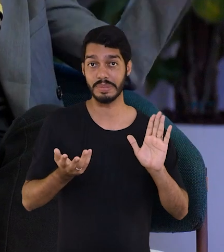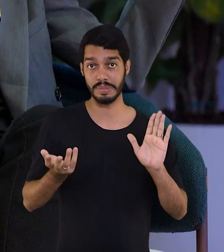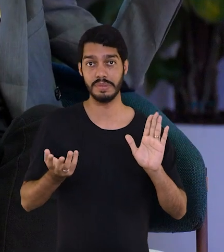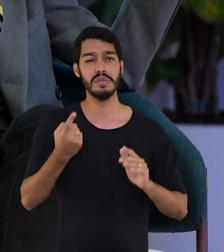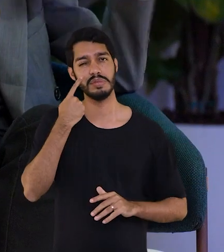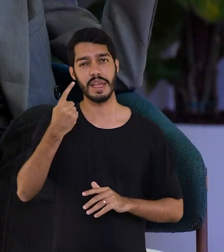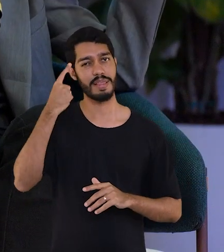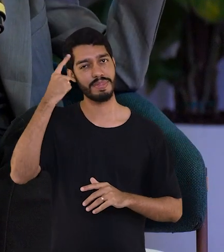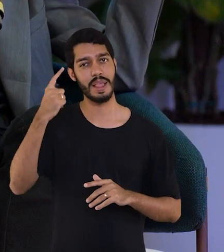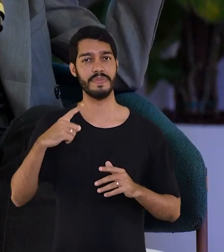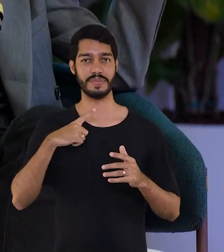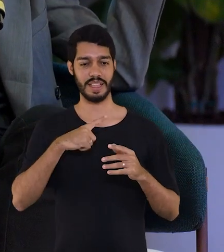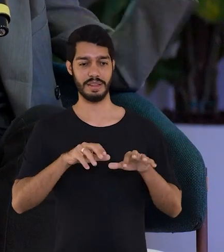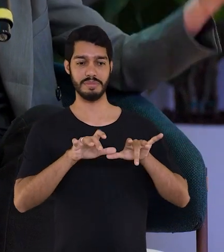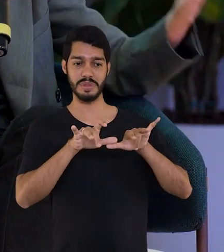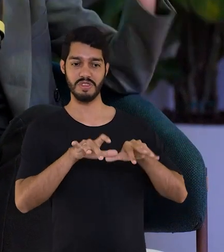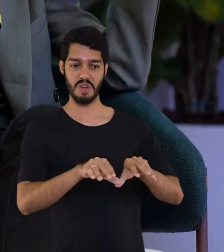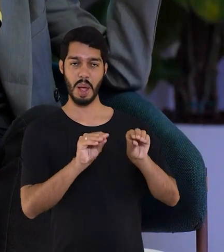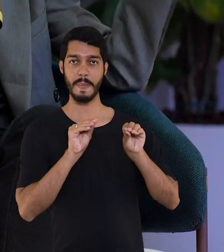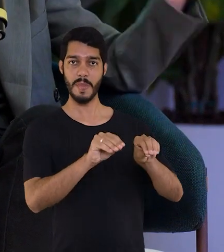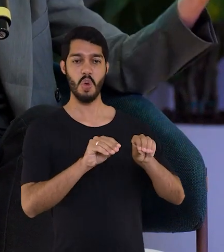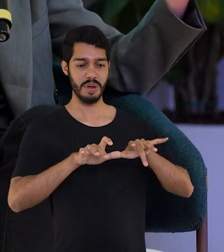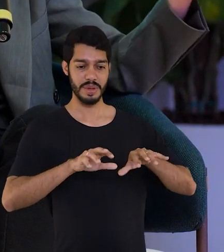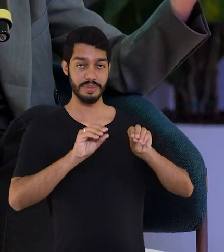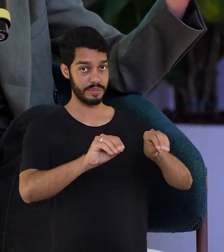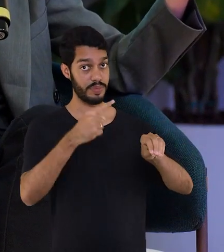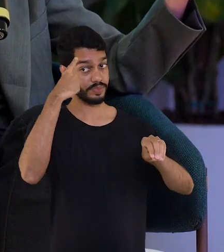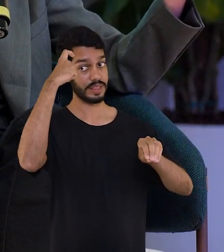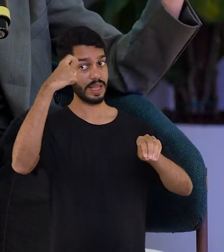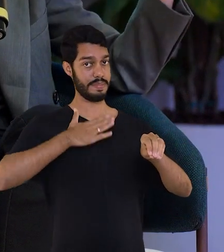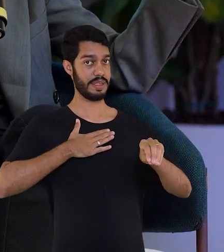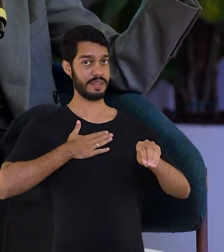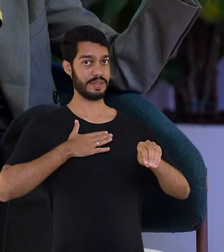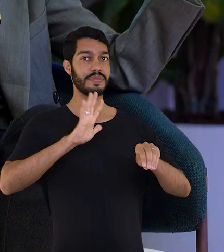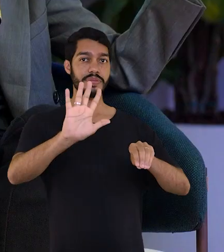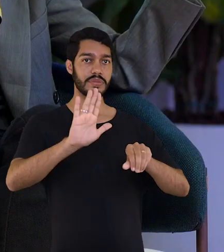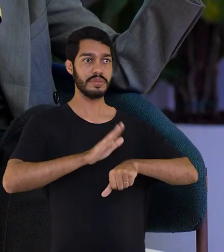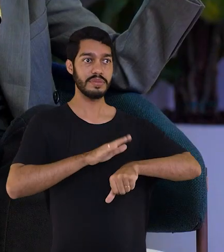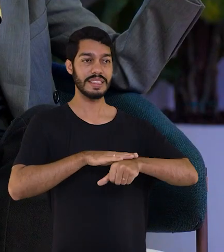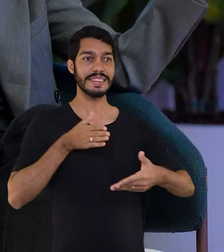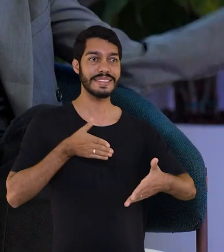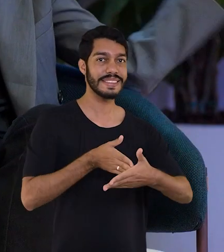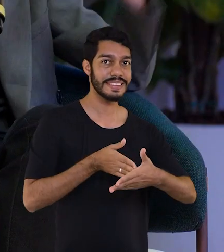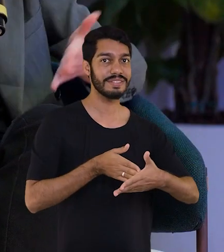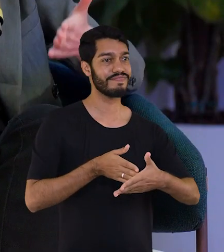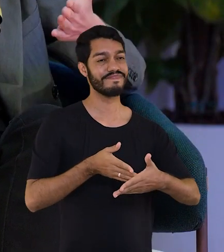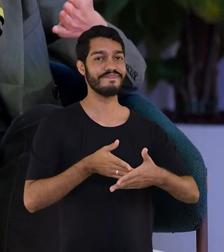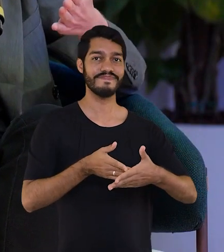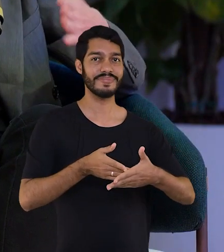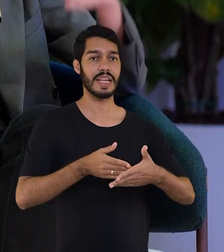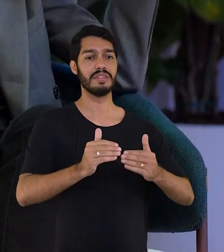sempre se utilizando, né, dos prompts e das ideias de vocês, mas invariavelmente isso torna essa barreira